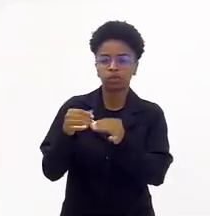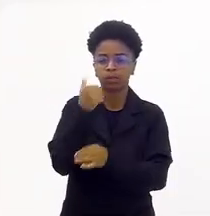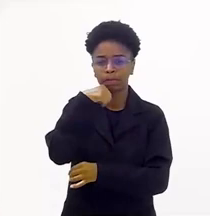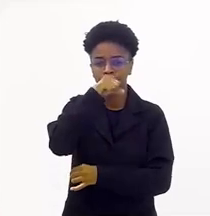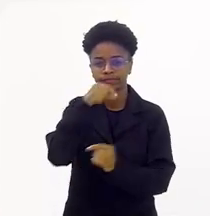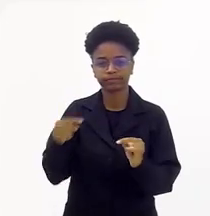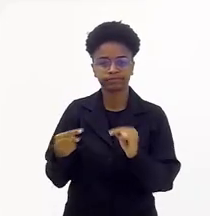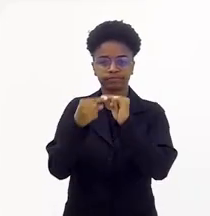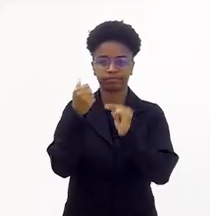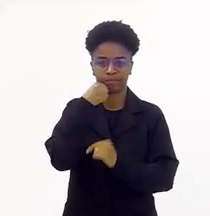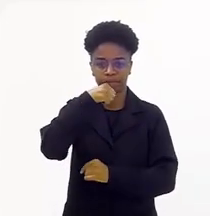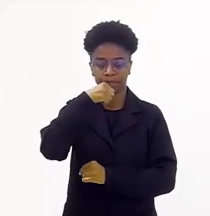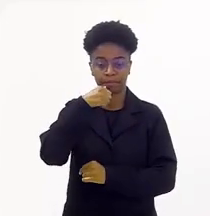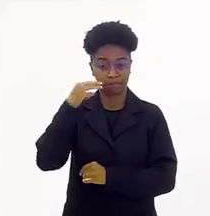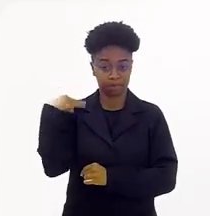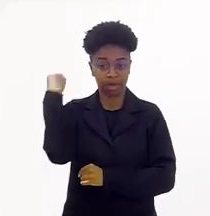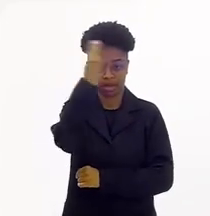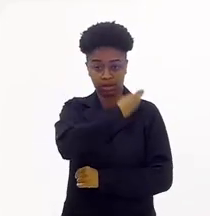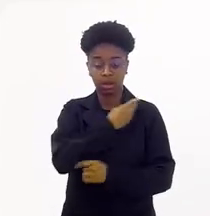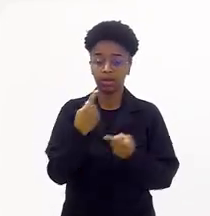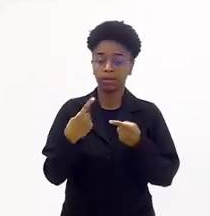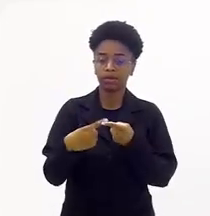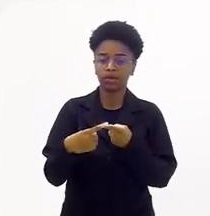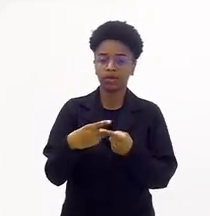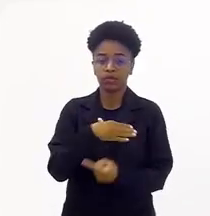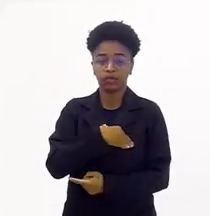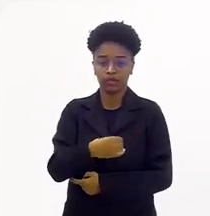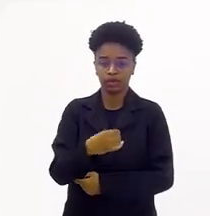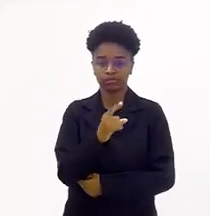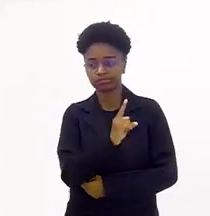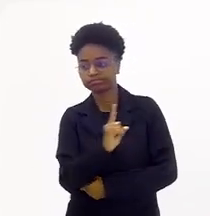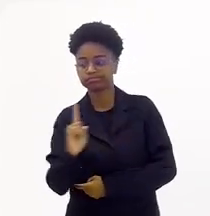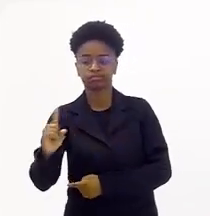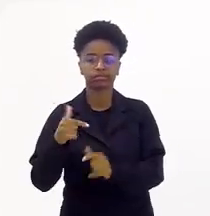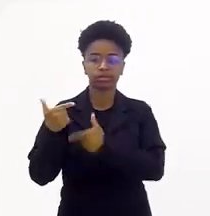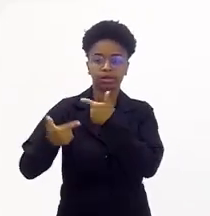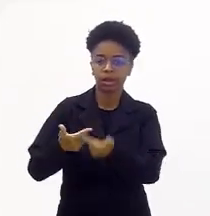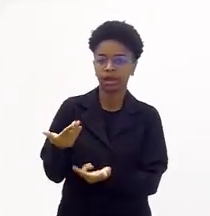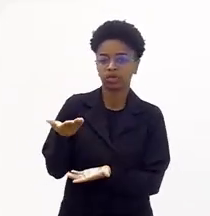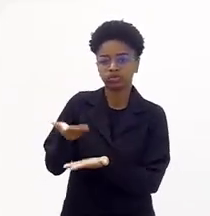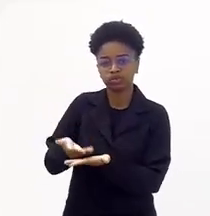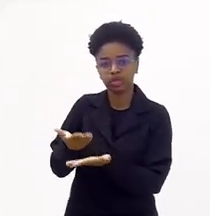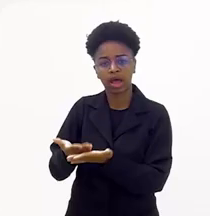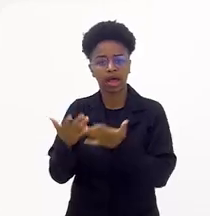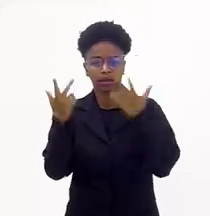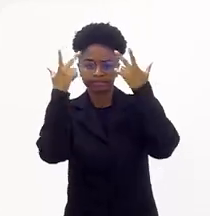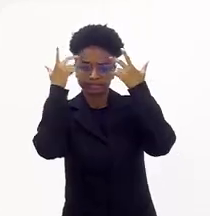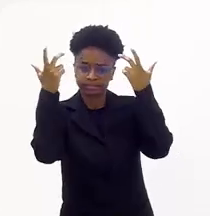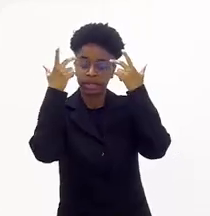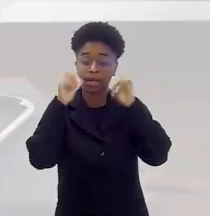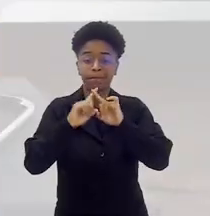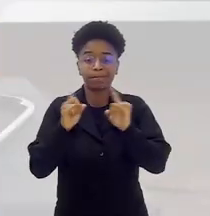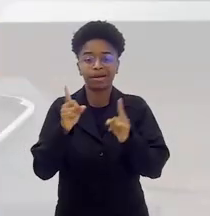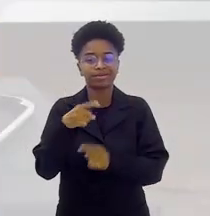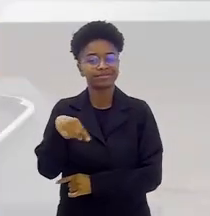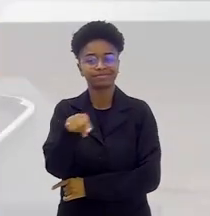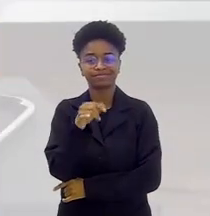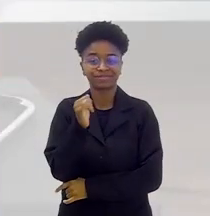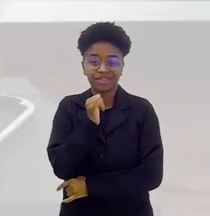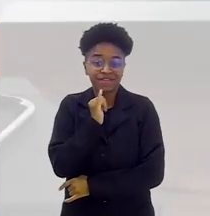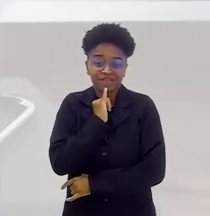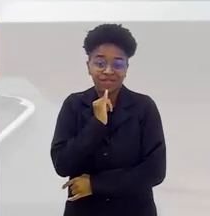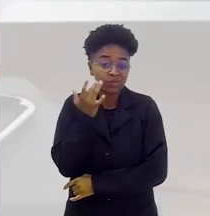todas as mães são Maria. Sim. Porque teu filho sai para estudar, trabalhar ou para se divertir, mas